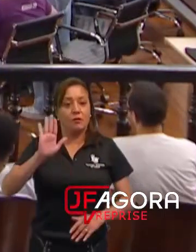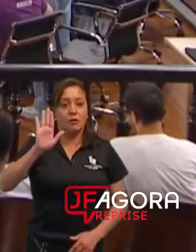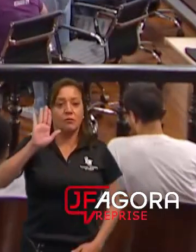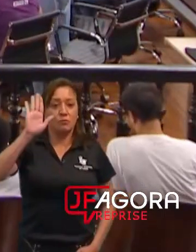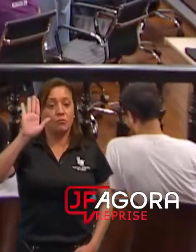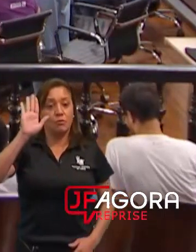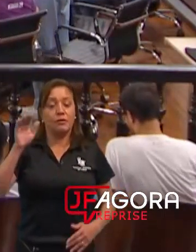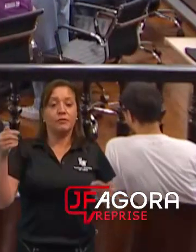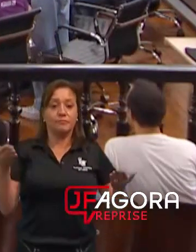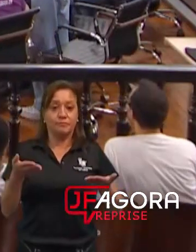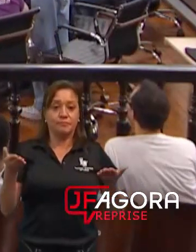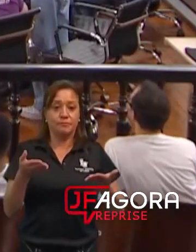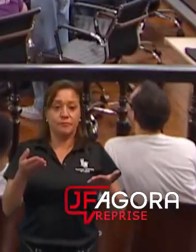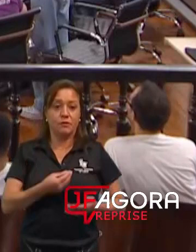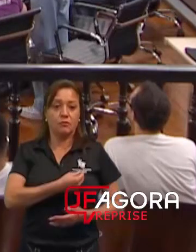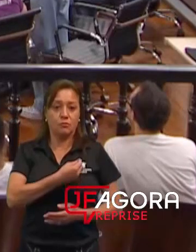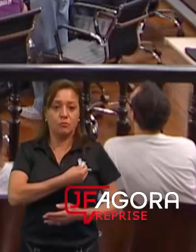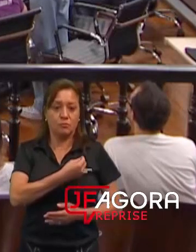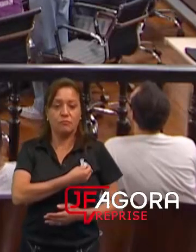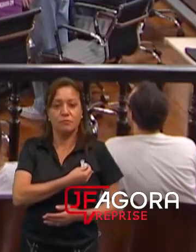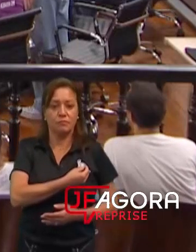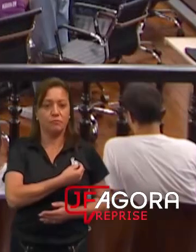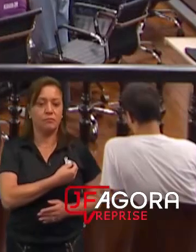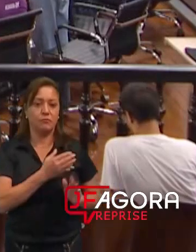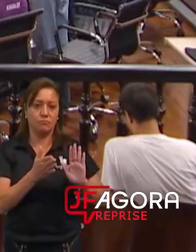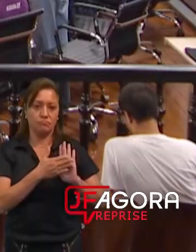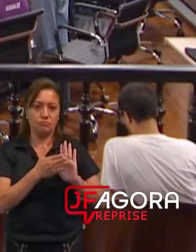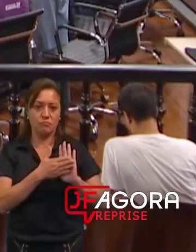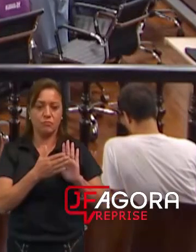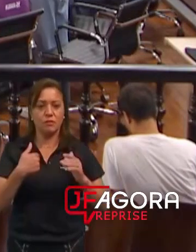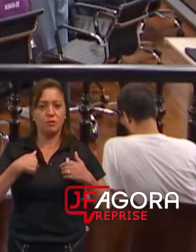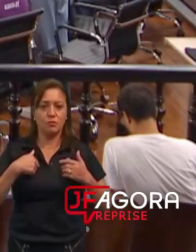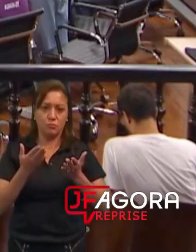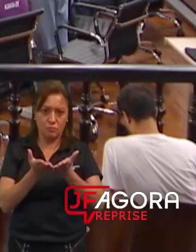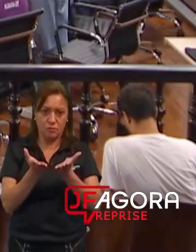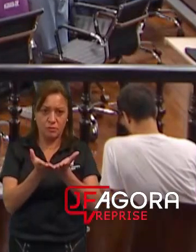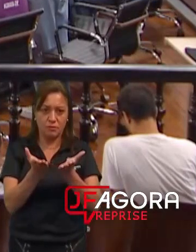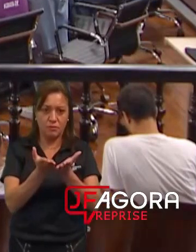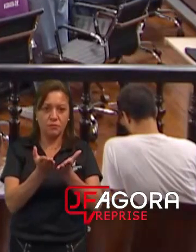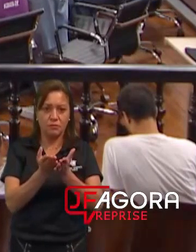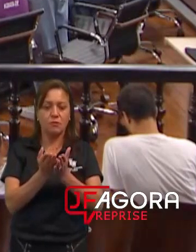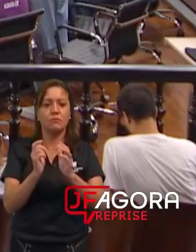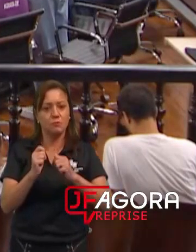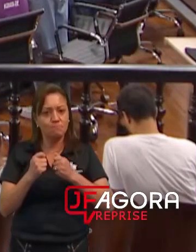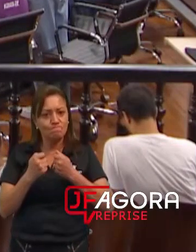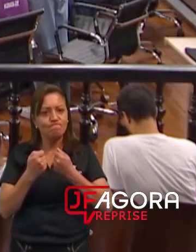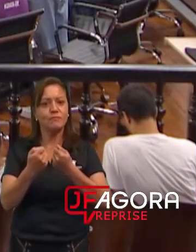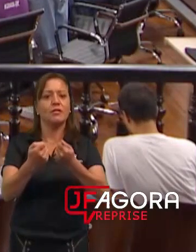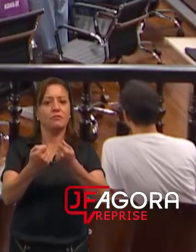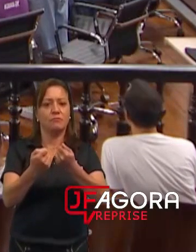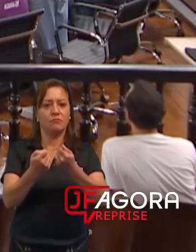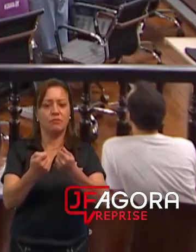mundo sabe que aqui eu sou a favor da vida, né? Eu, como cristão, defendo a vida. Mas uma coisa